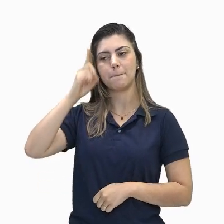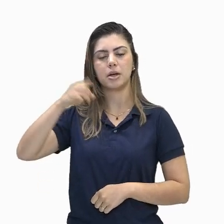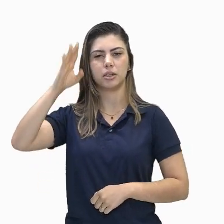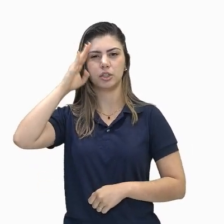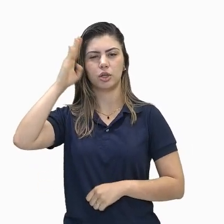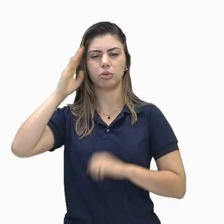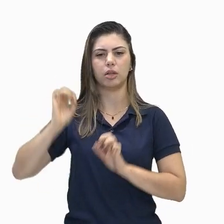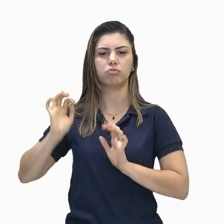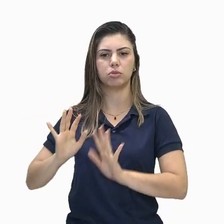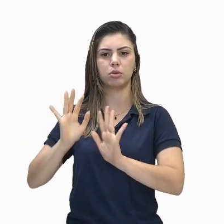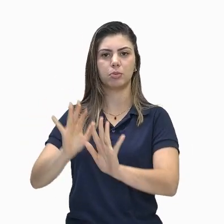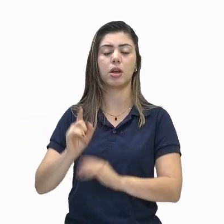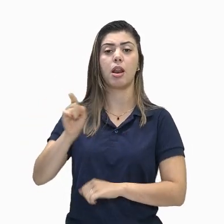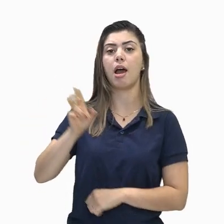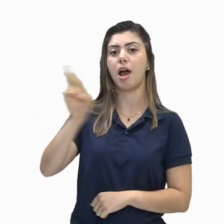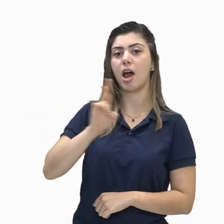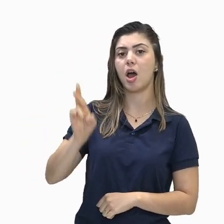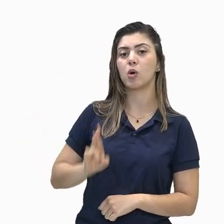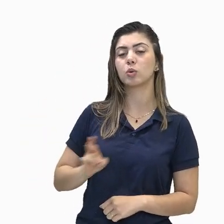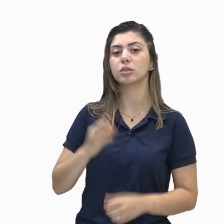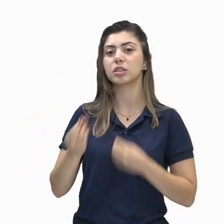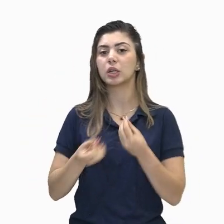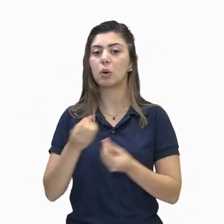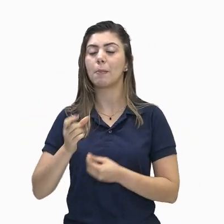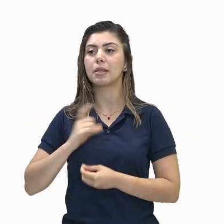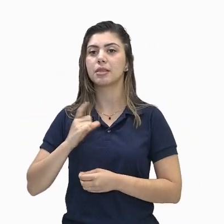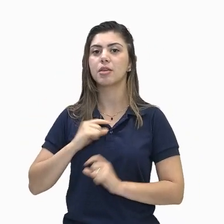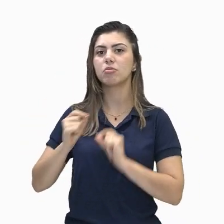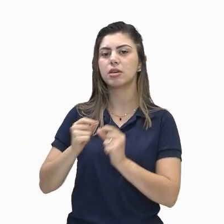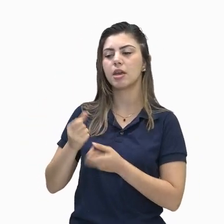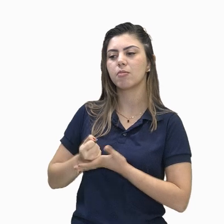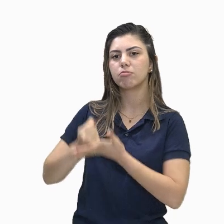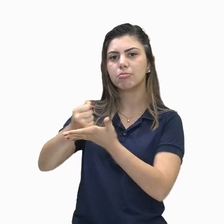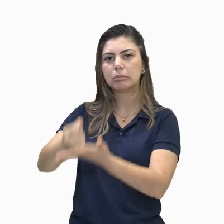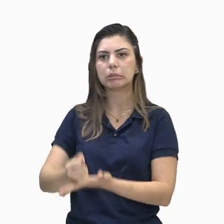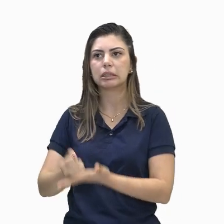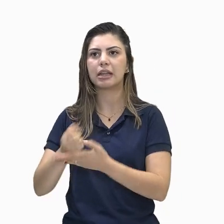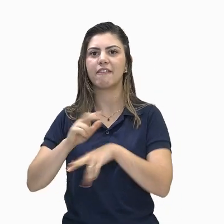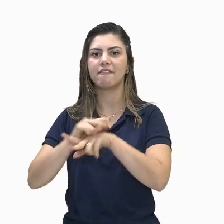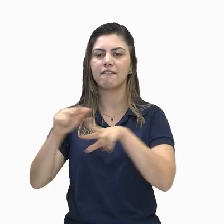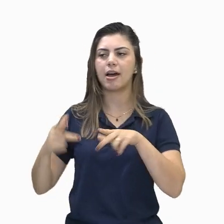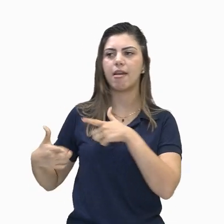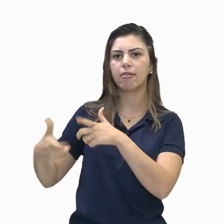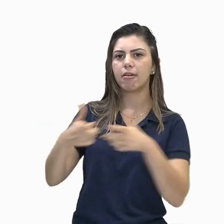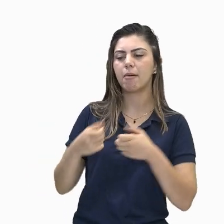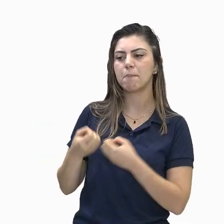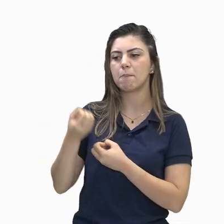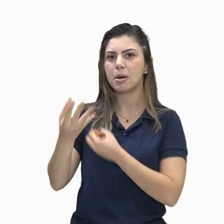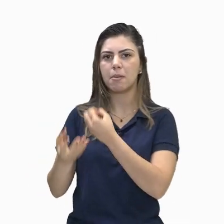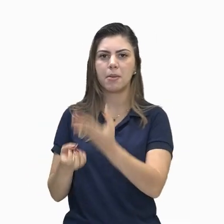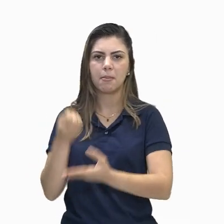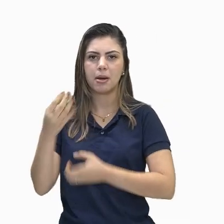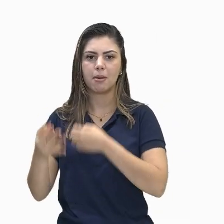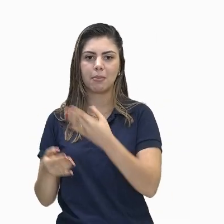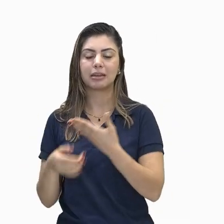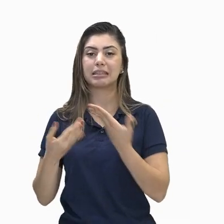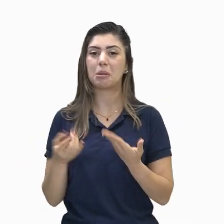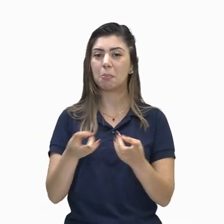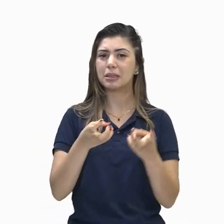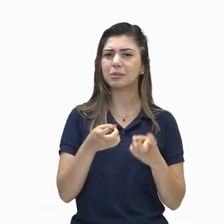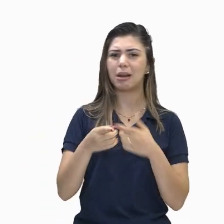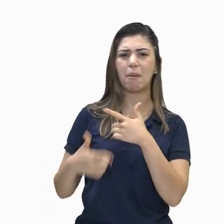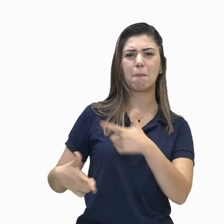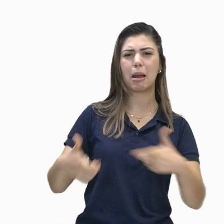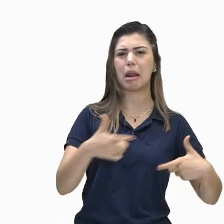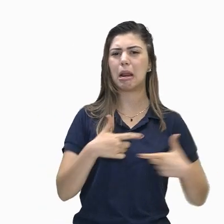a União Soviética vai mandar mantimentos, vai mandar armamentos, e esse conflito ele